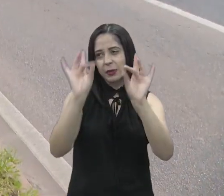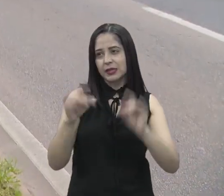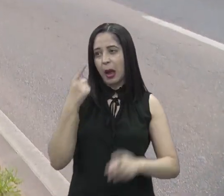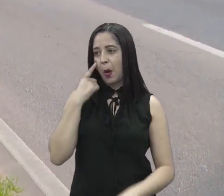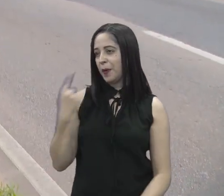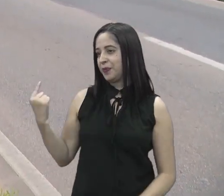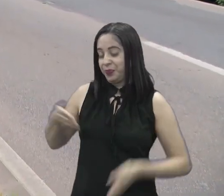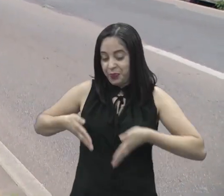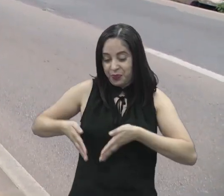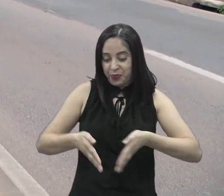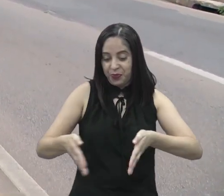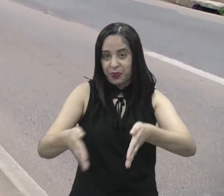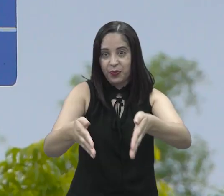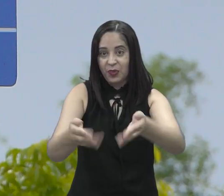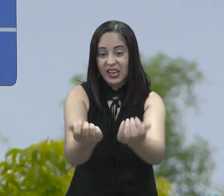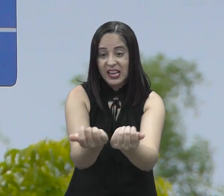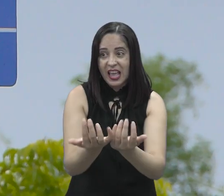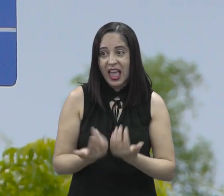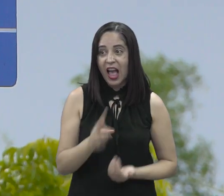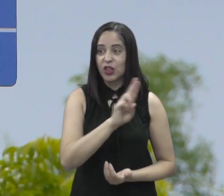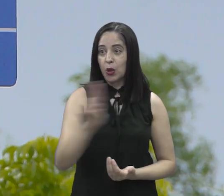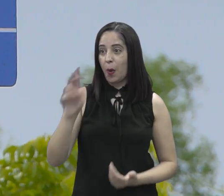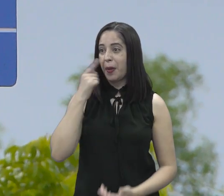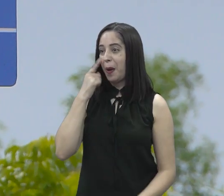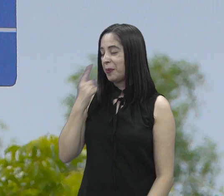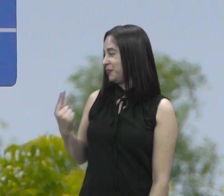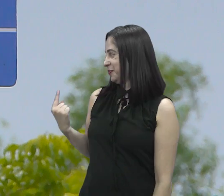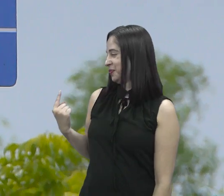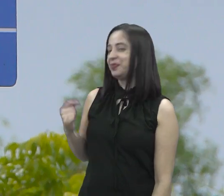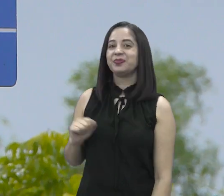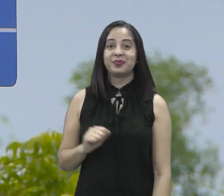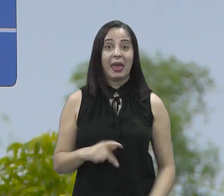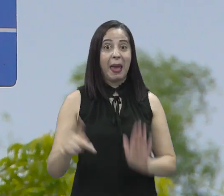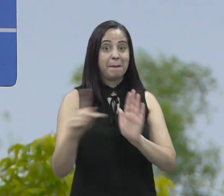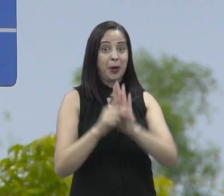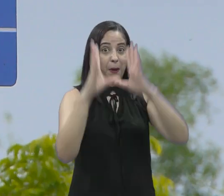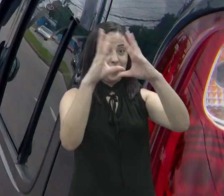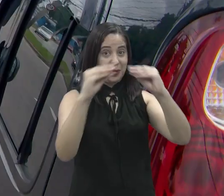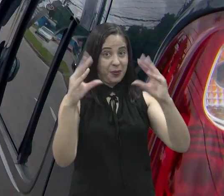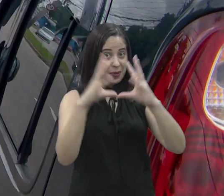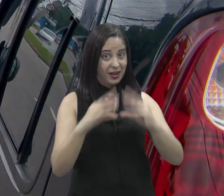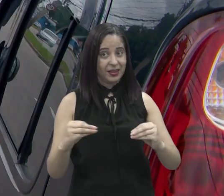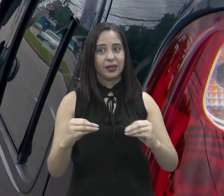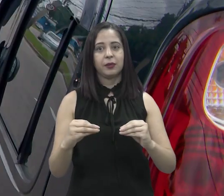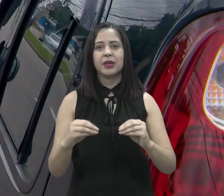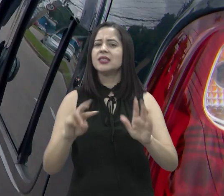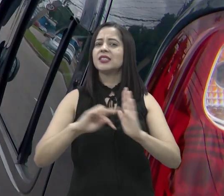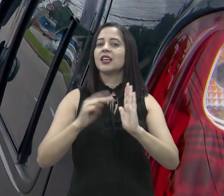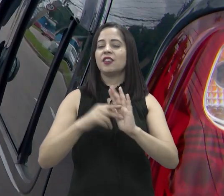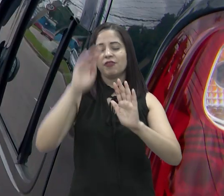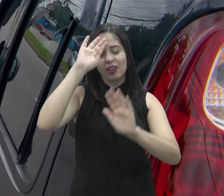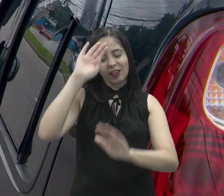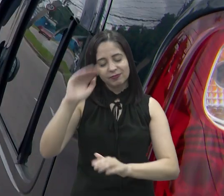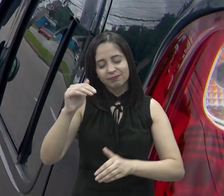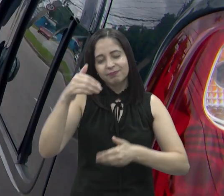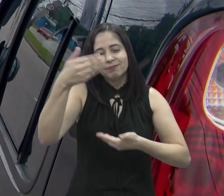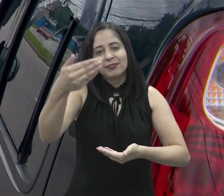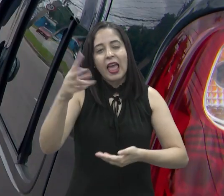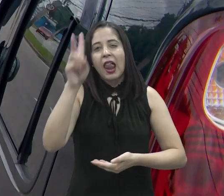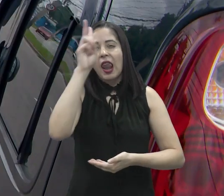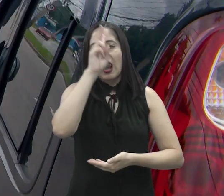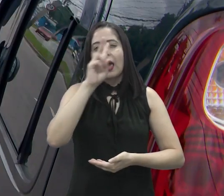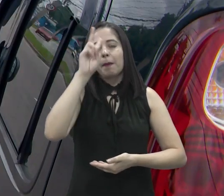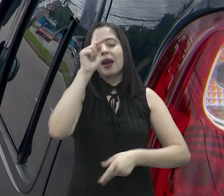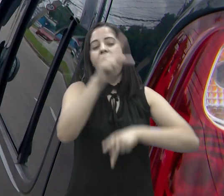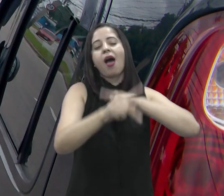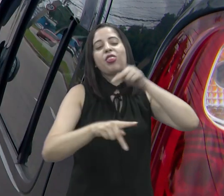Avenida dos Astronautas recebeu o nome de Canteiro Imigração Libanesa. uma forma de preservar a memória de um